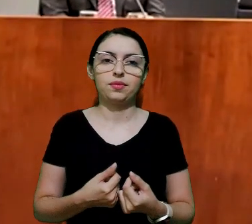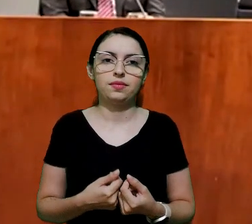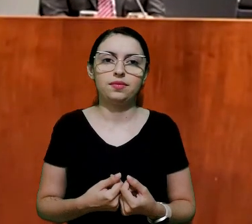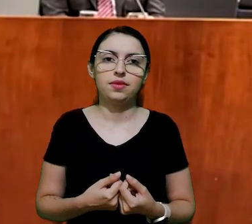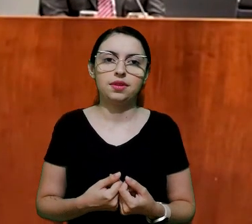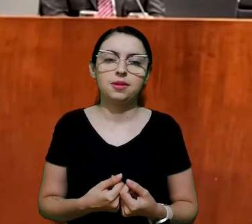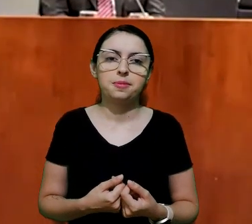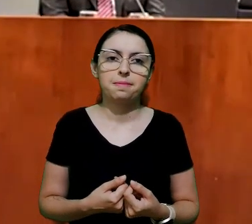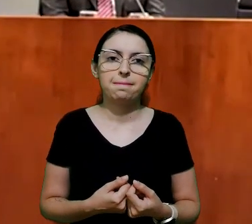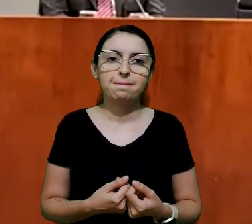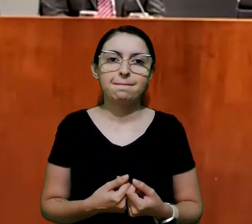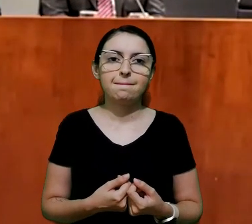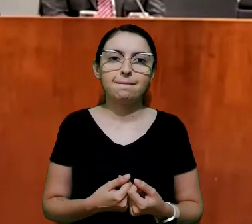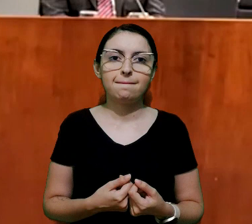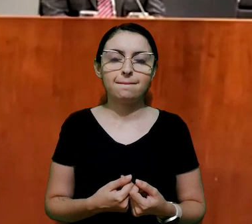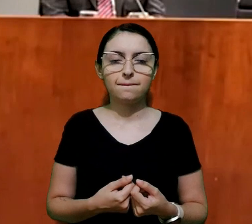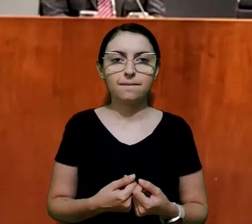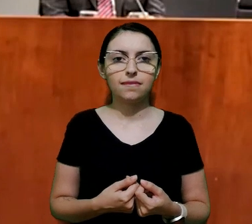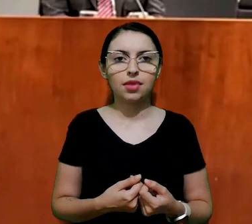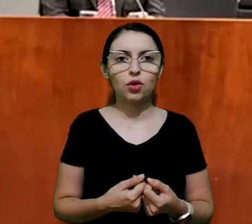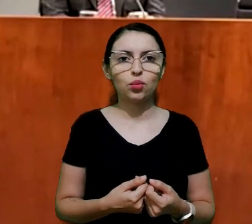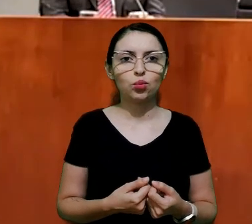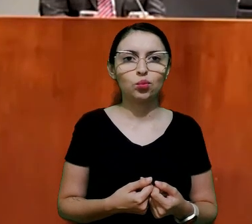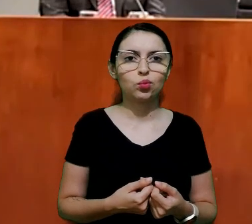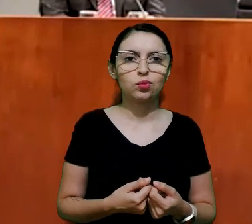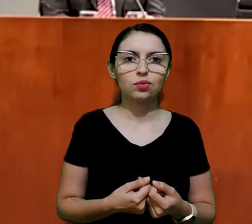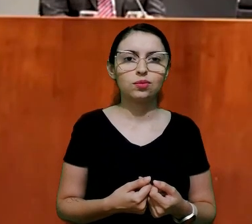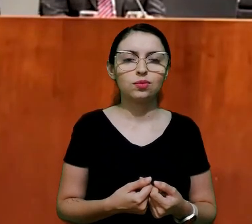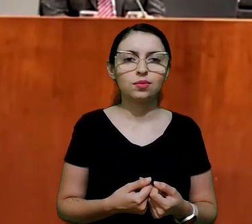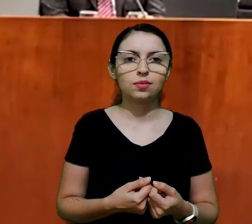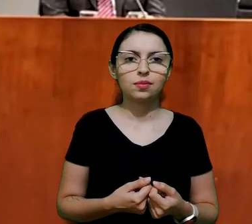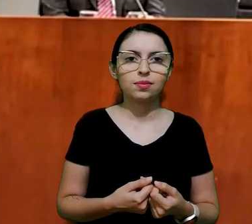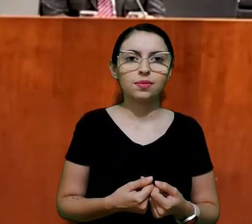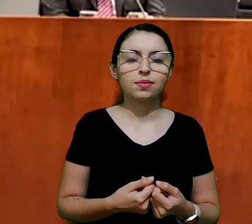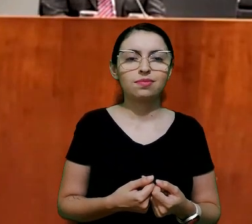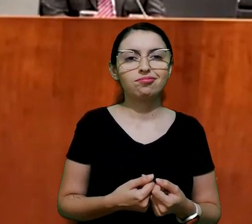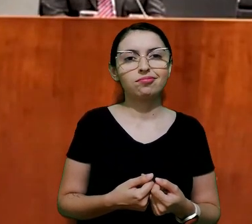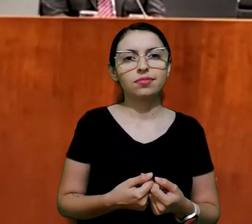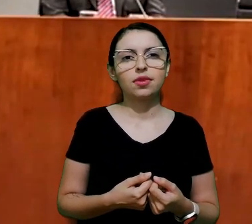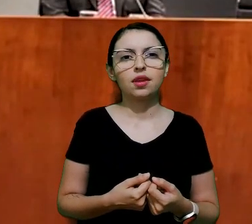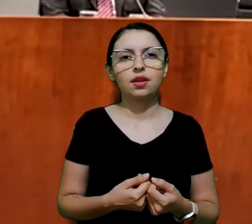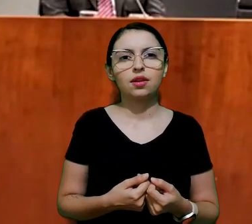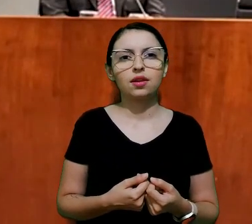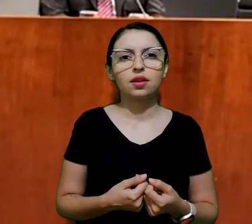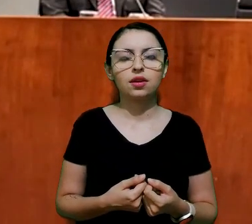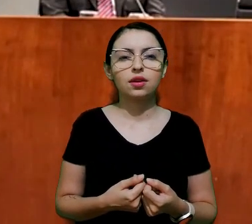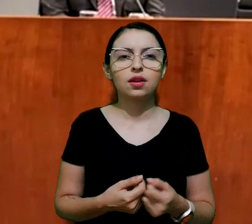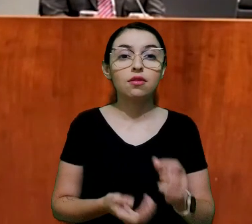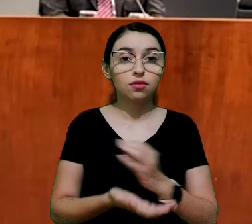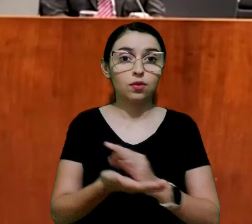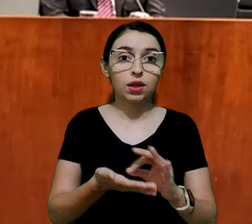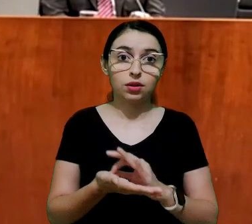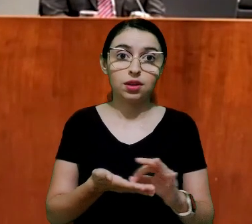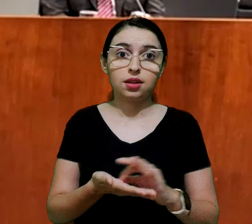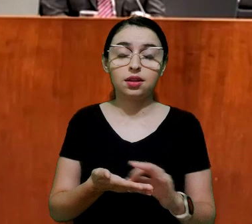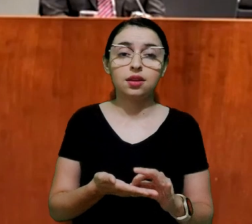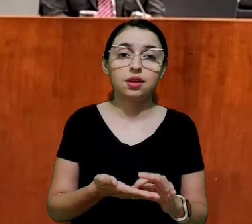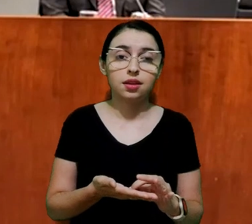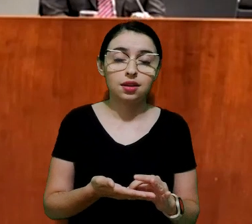pátria. Assim isso, era uma coisa... Mas, enfim, e fui anotando aqui e